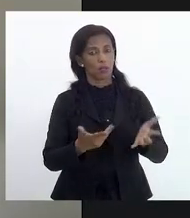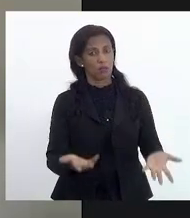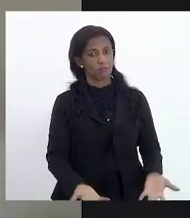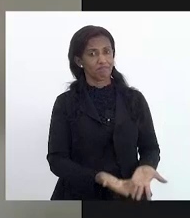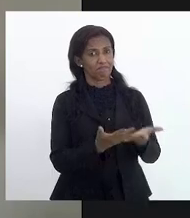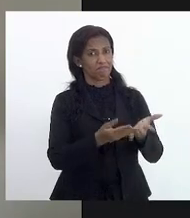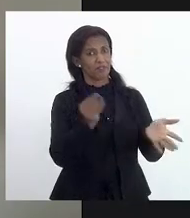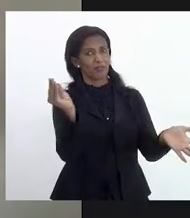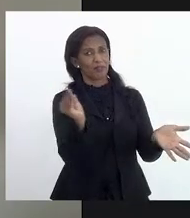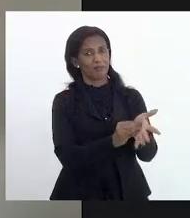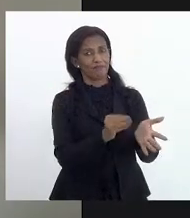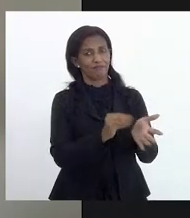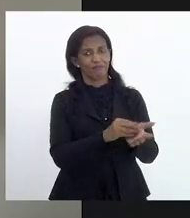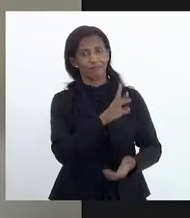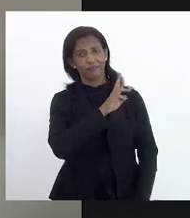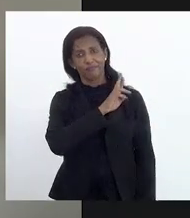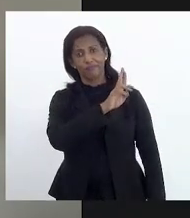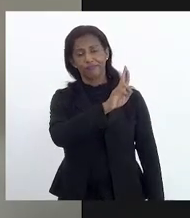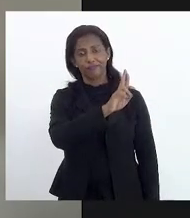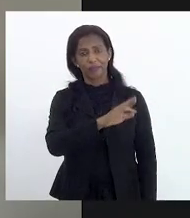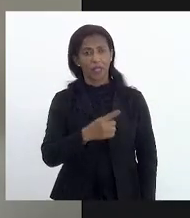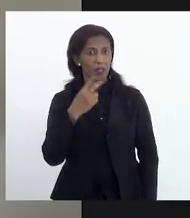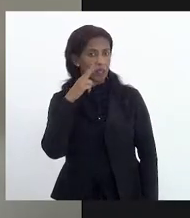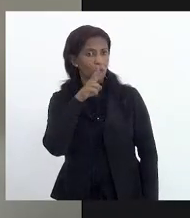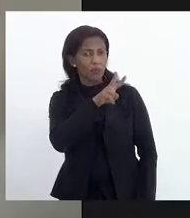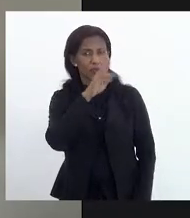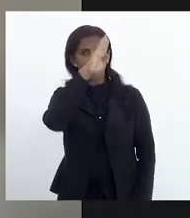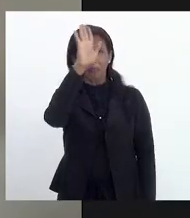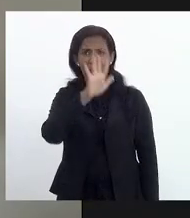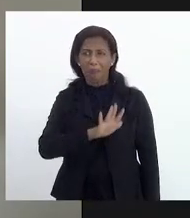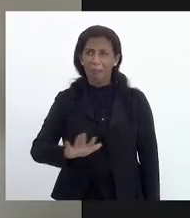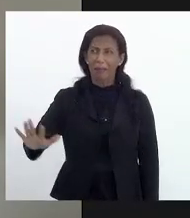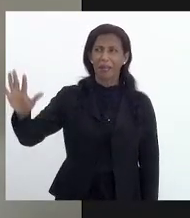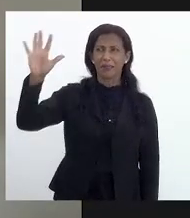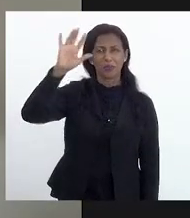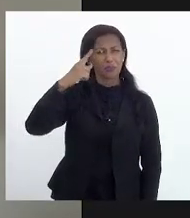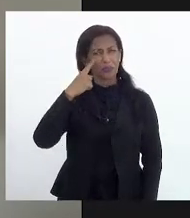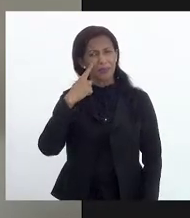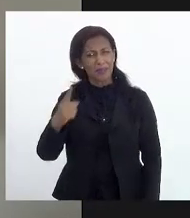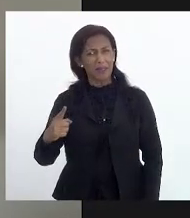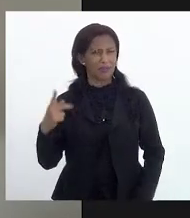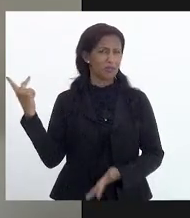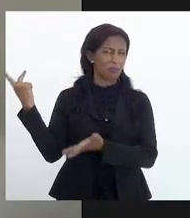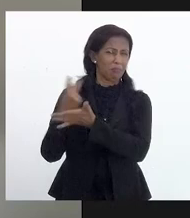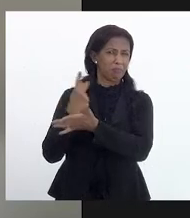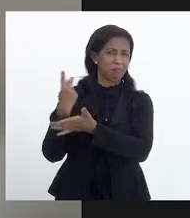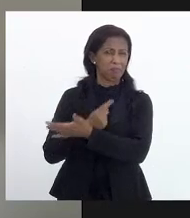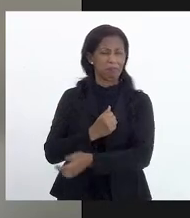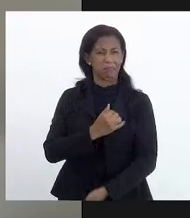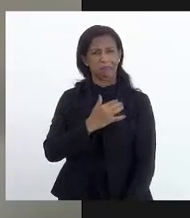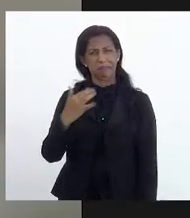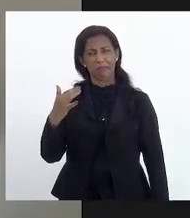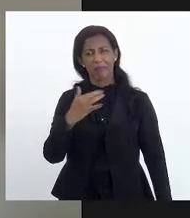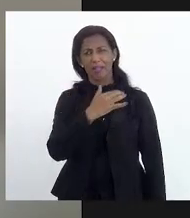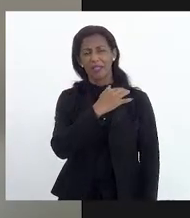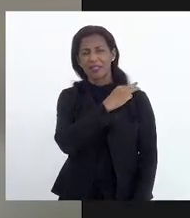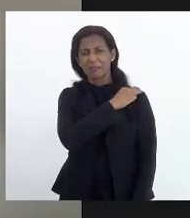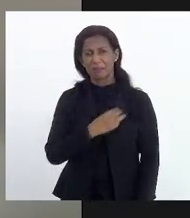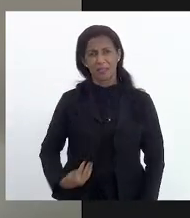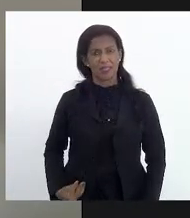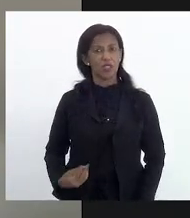sua incapacidade. Nós temos visto, o Brasil tem visto a incapacidade desse ministro, a incapacidade